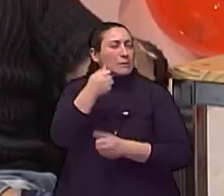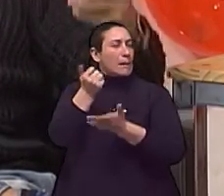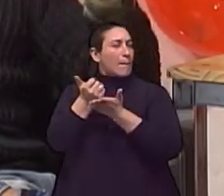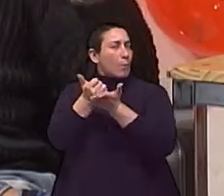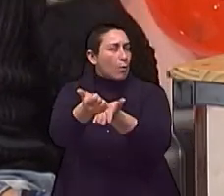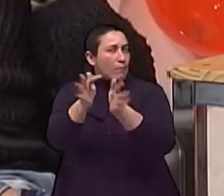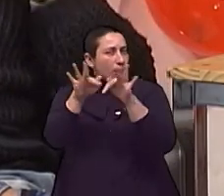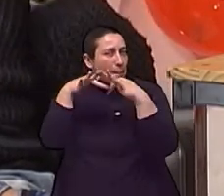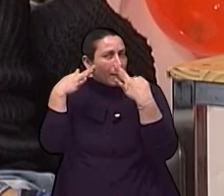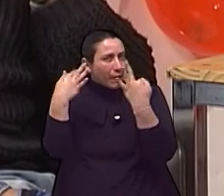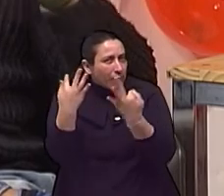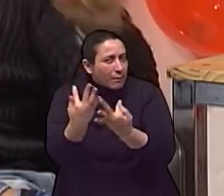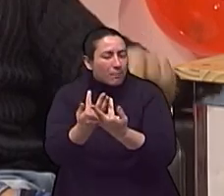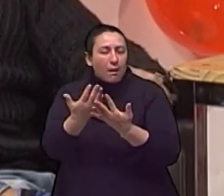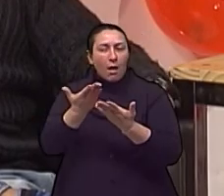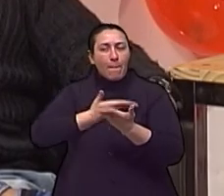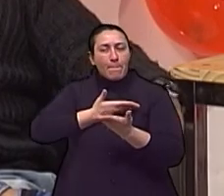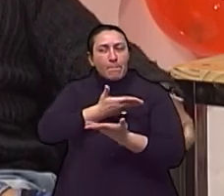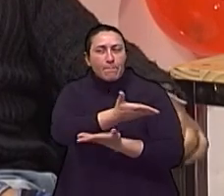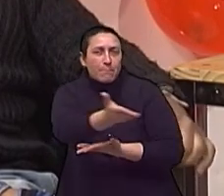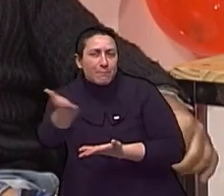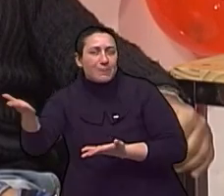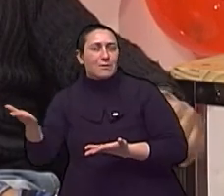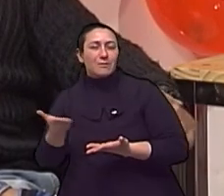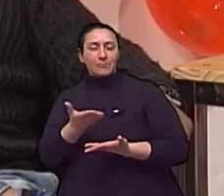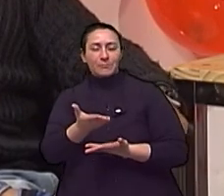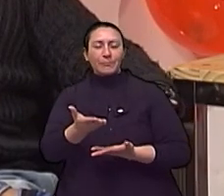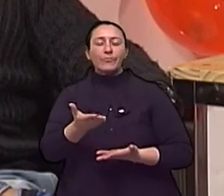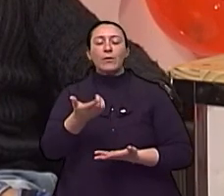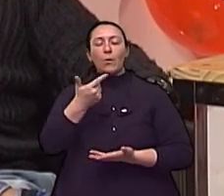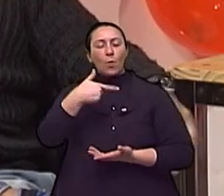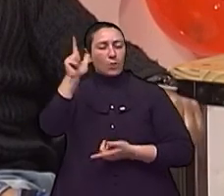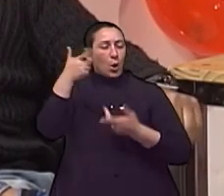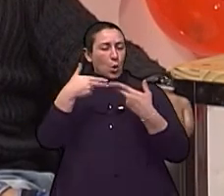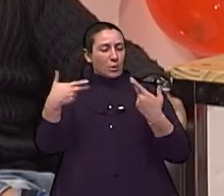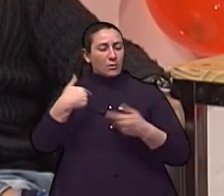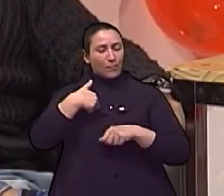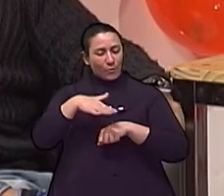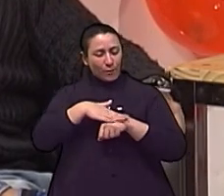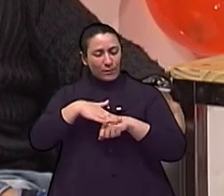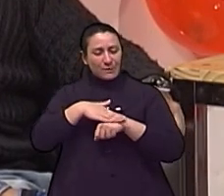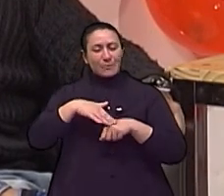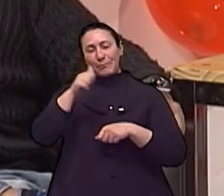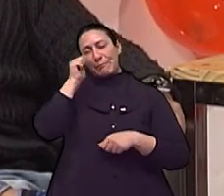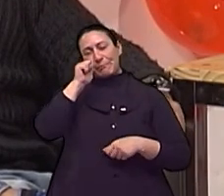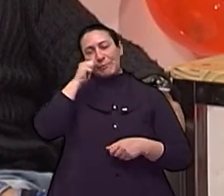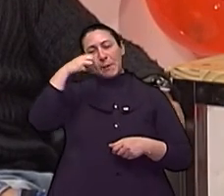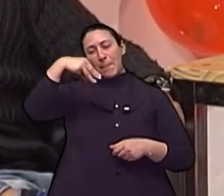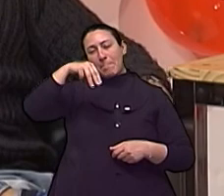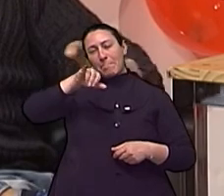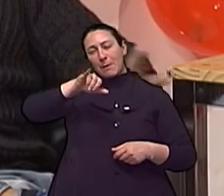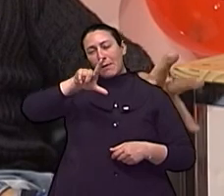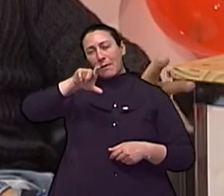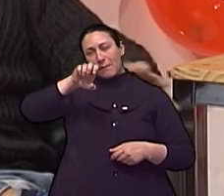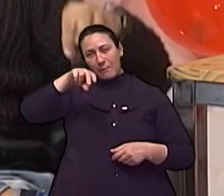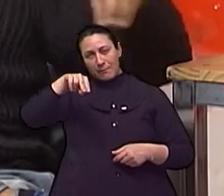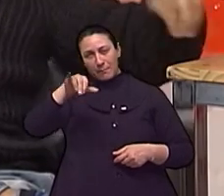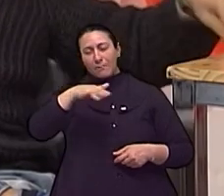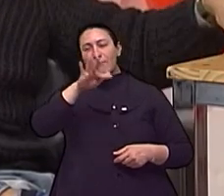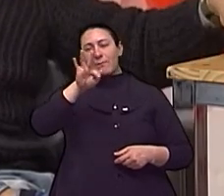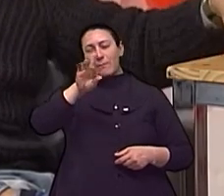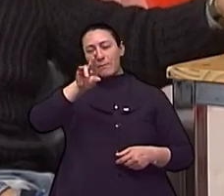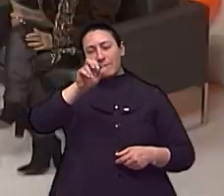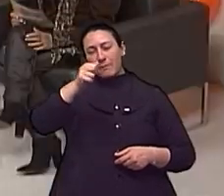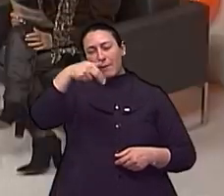familiar dos pares uma outra questão que eu tava conversando com a minha mestra Liliane Fleming é assim o quanto também o nome